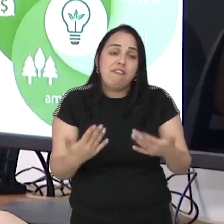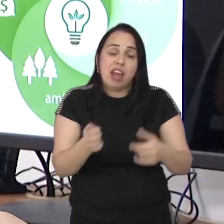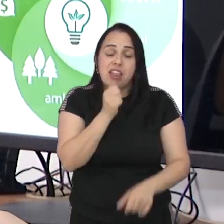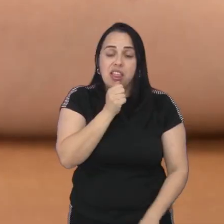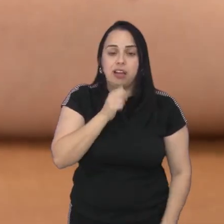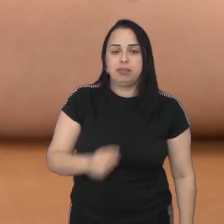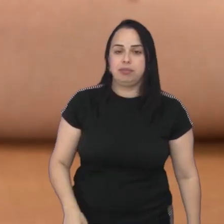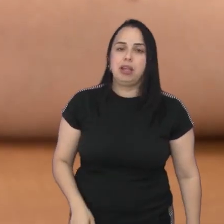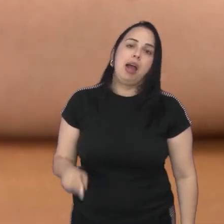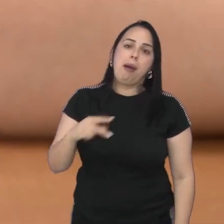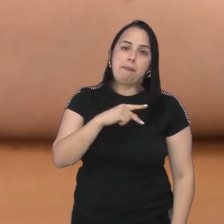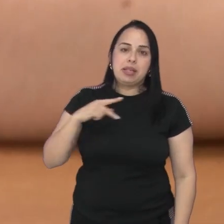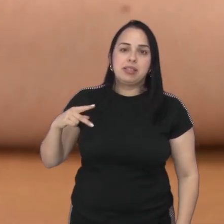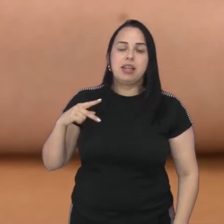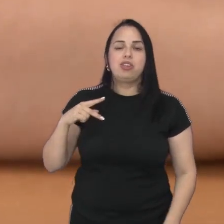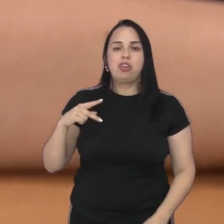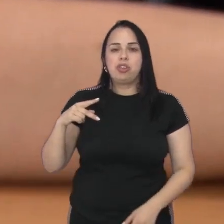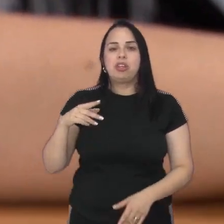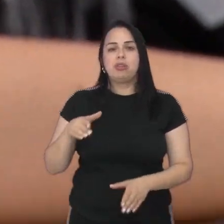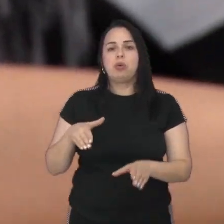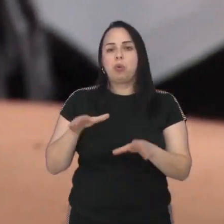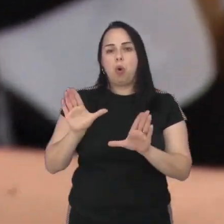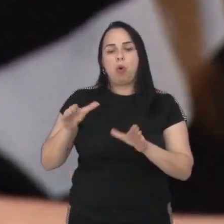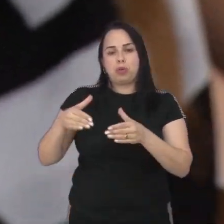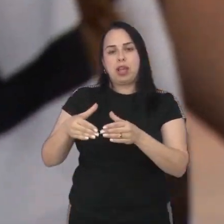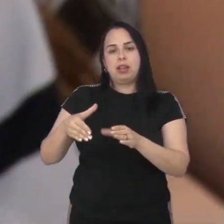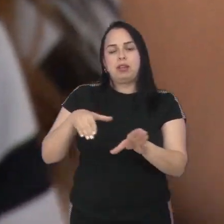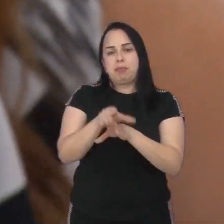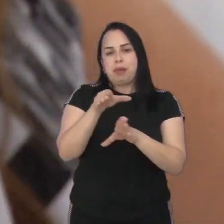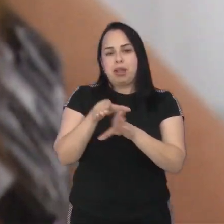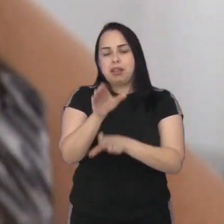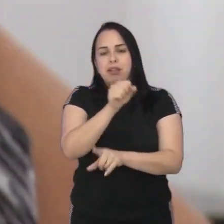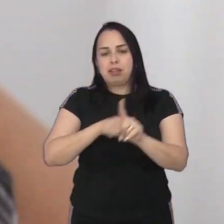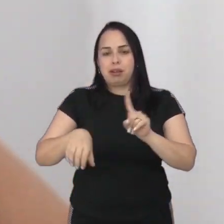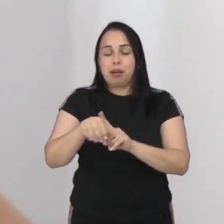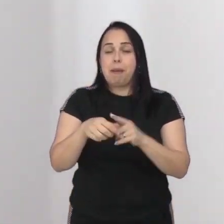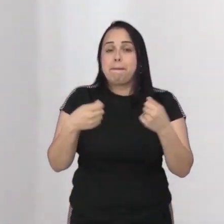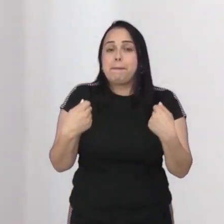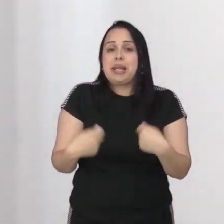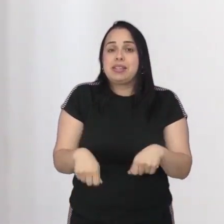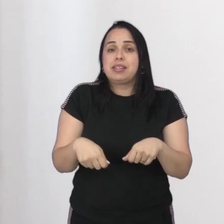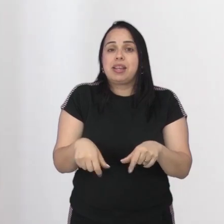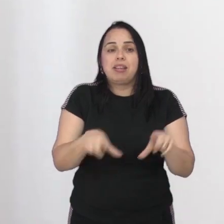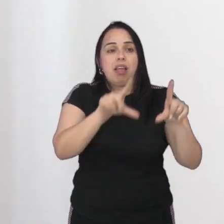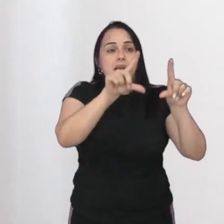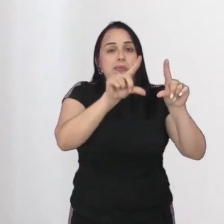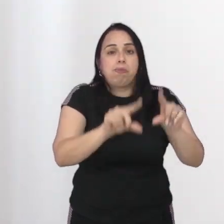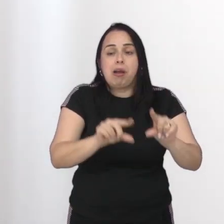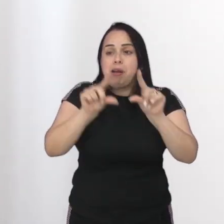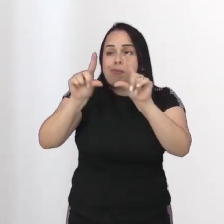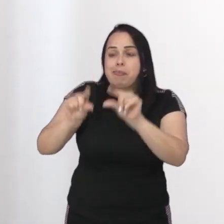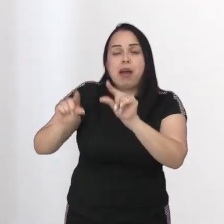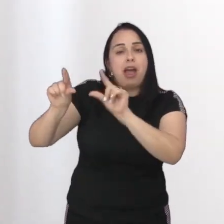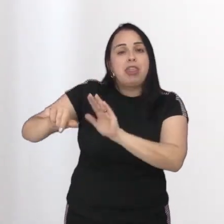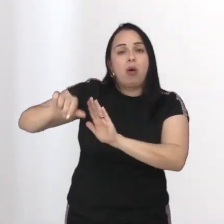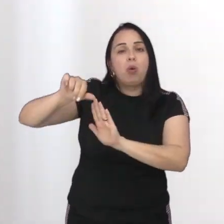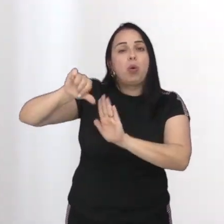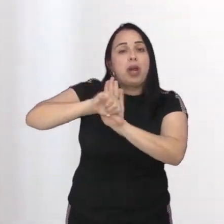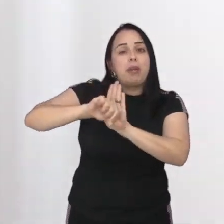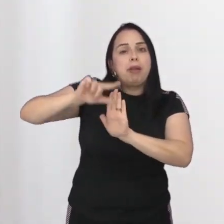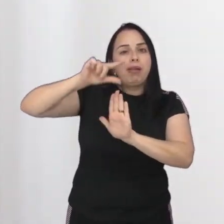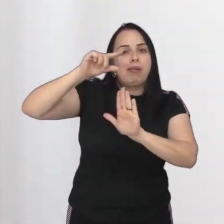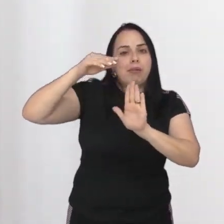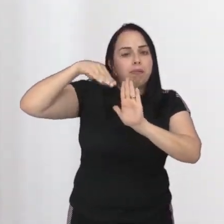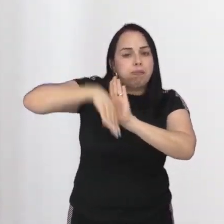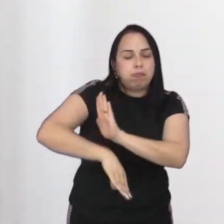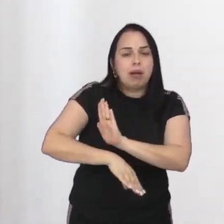é baixa. A presidente da Comissão de Meio Ambiente explica que para que haja redução no número de crimes e